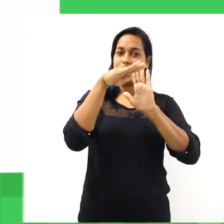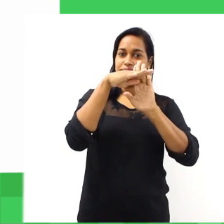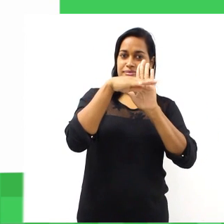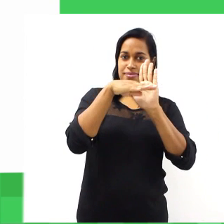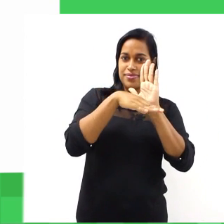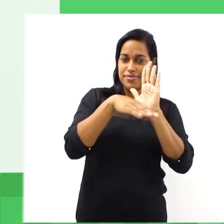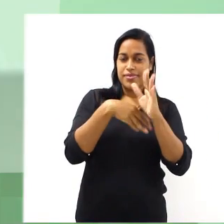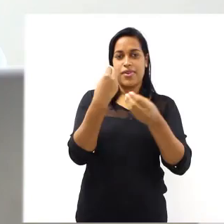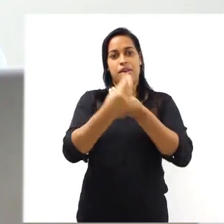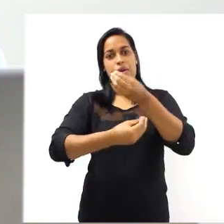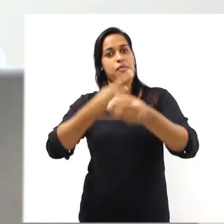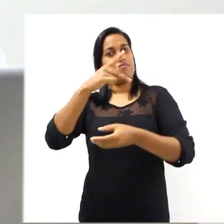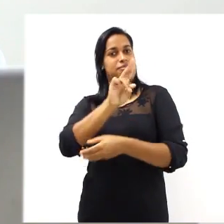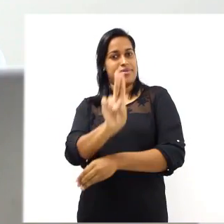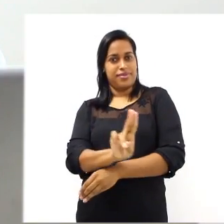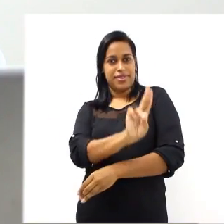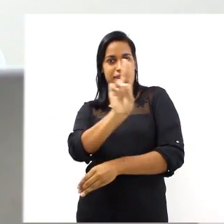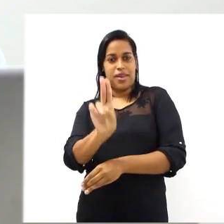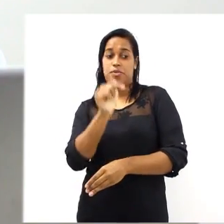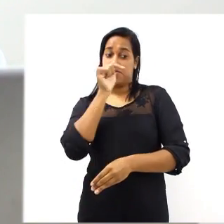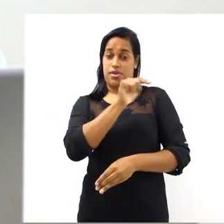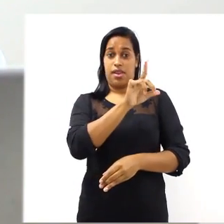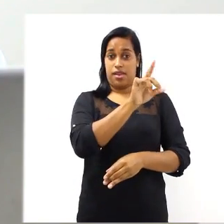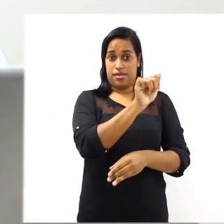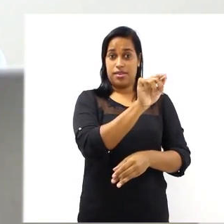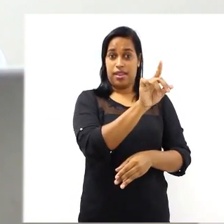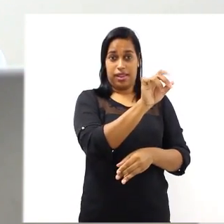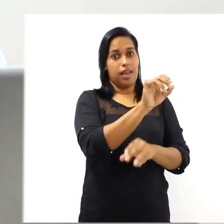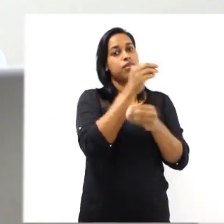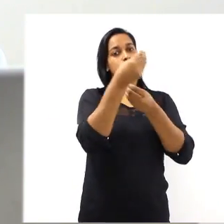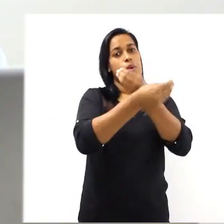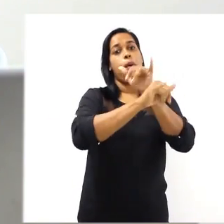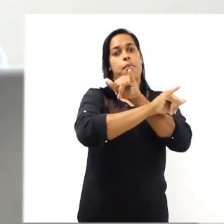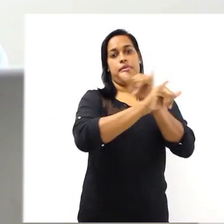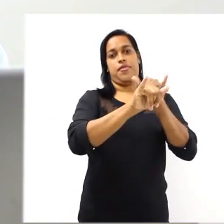você utiliza esse dado como informação.